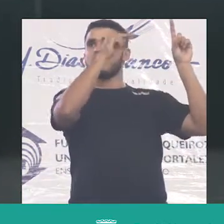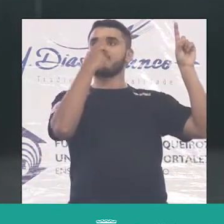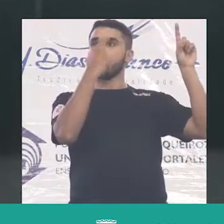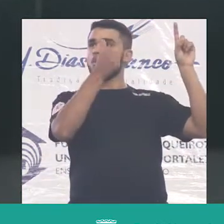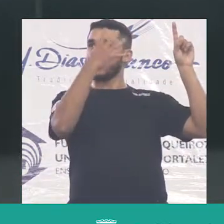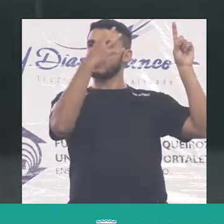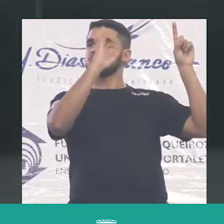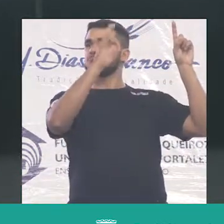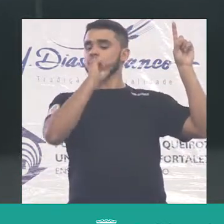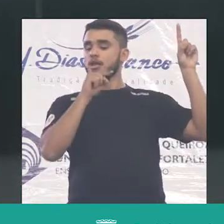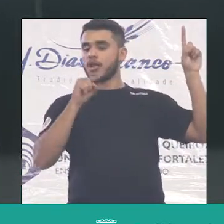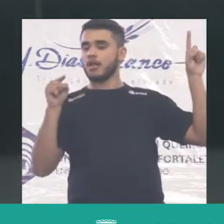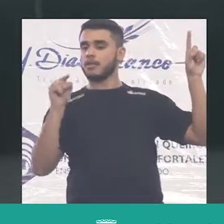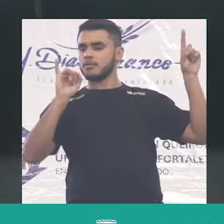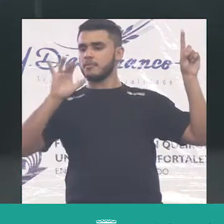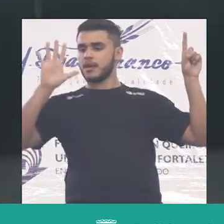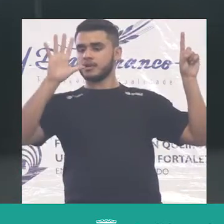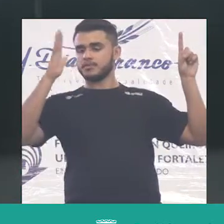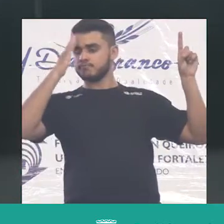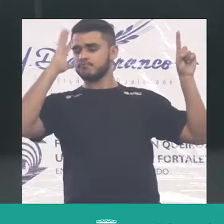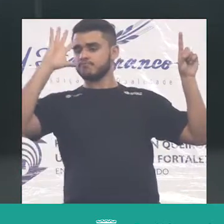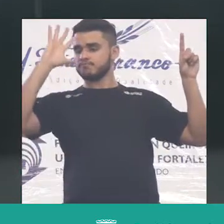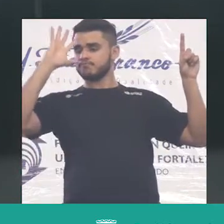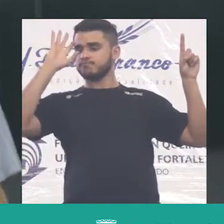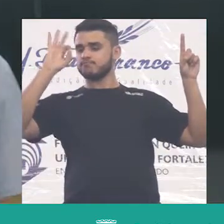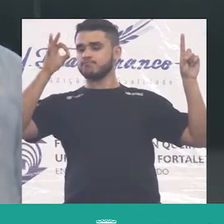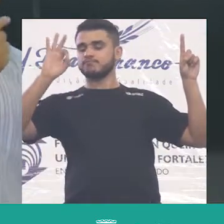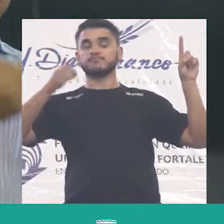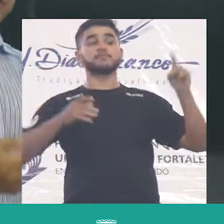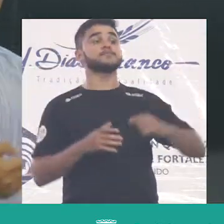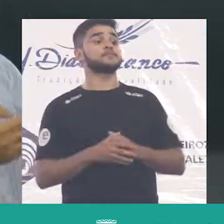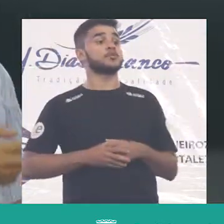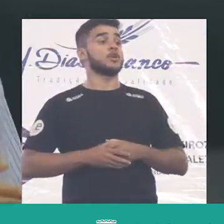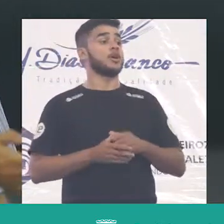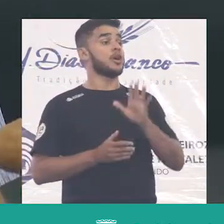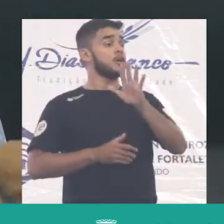completa. Ele perguntou quanto de